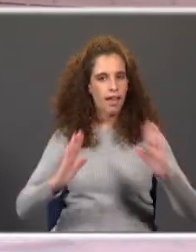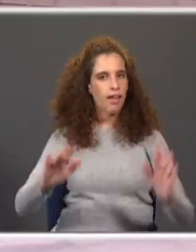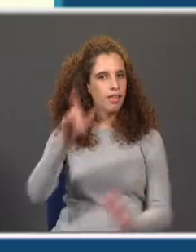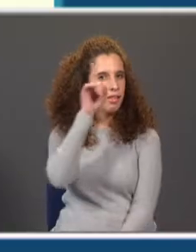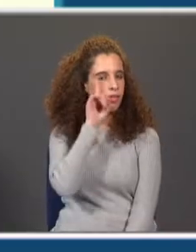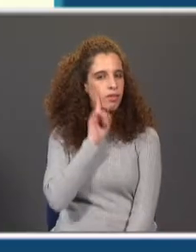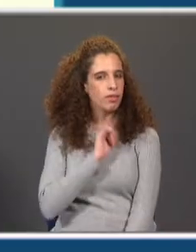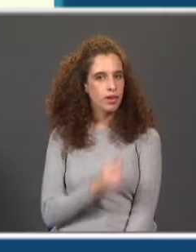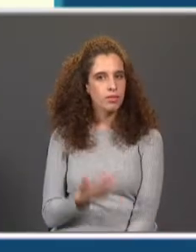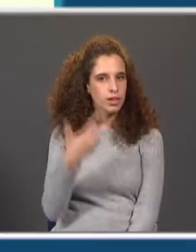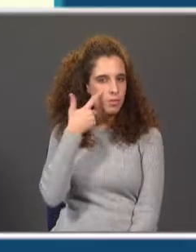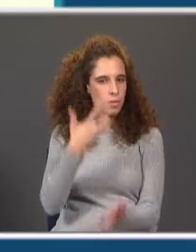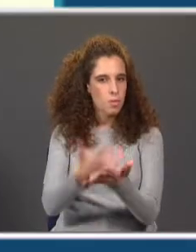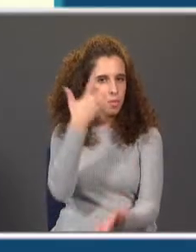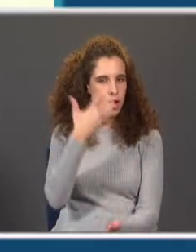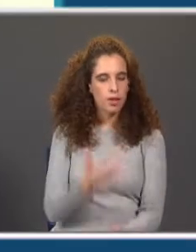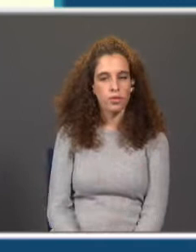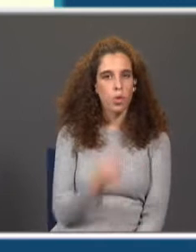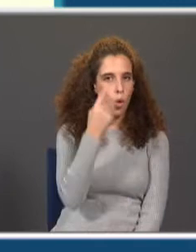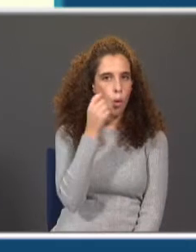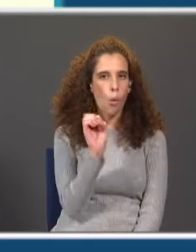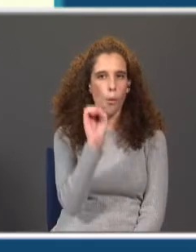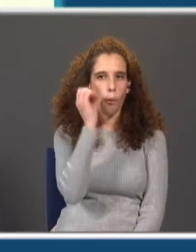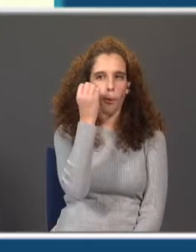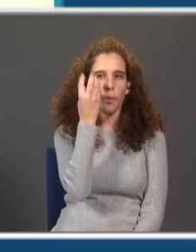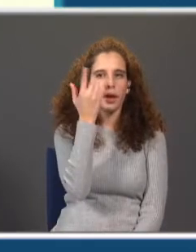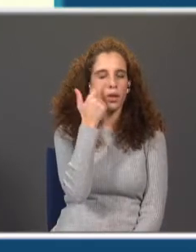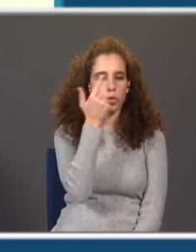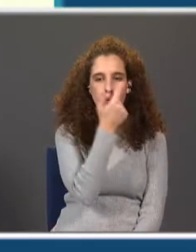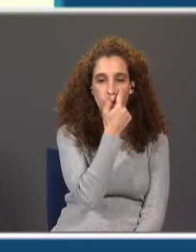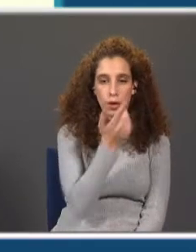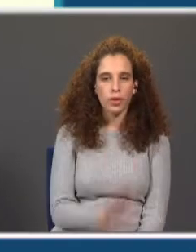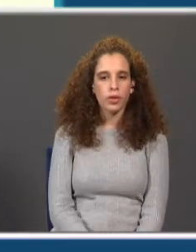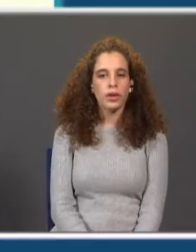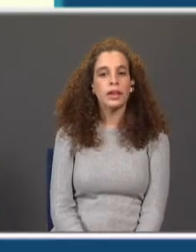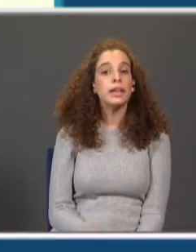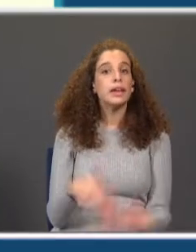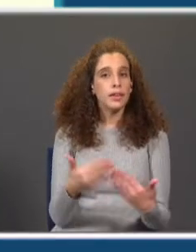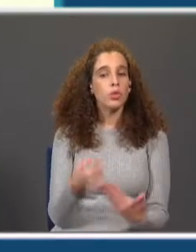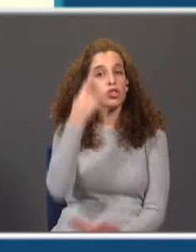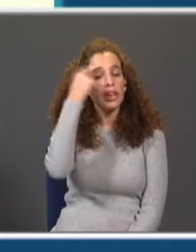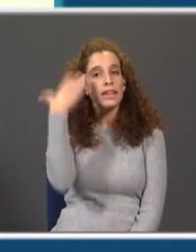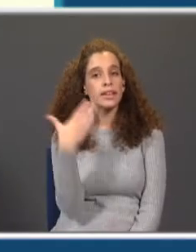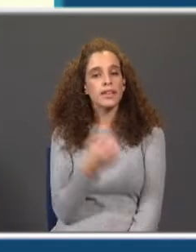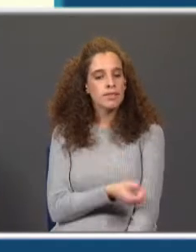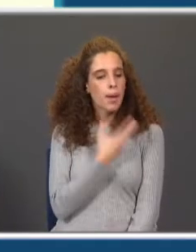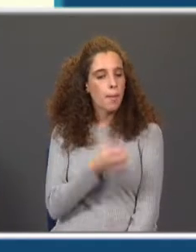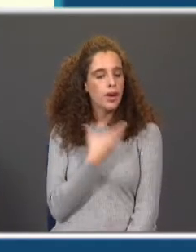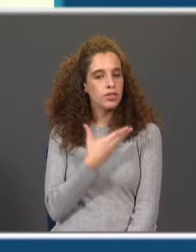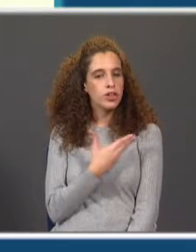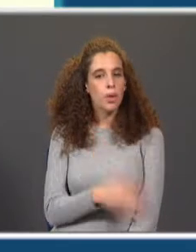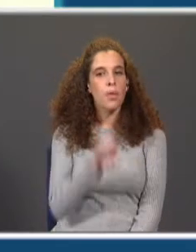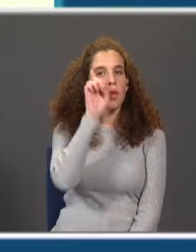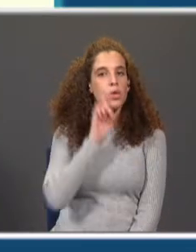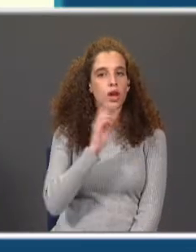brilho dos seus olhos. E por causa dessa tal mulher do senhor da farmácia, ele até se esquecia da paixão pela mulher do